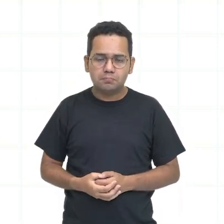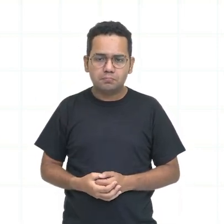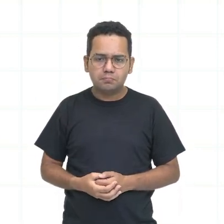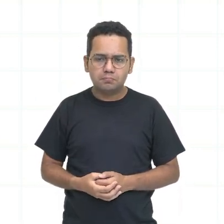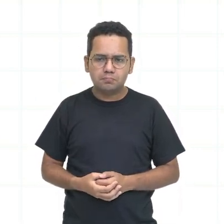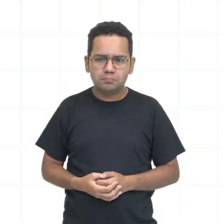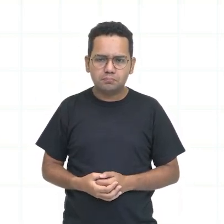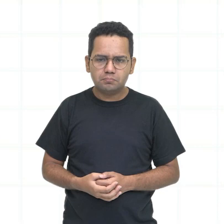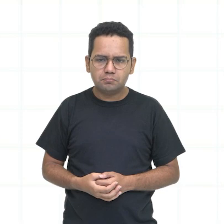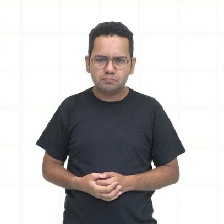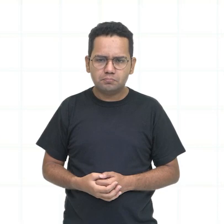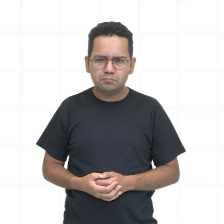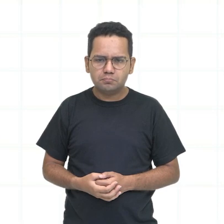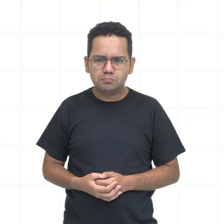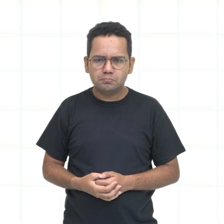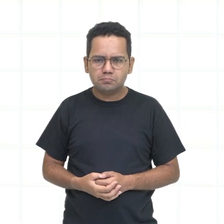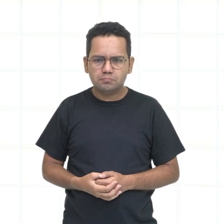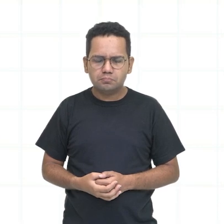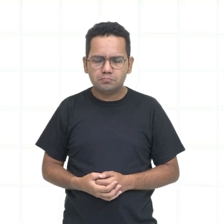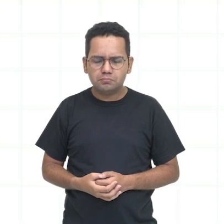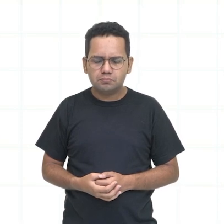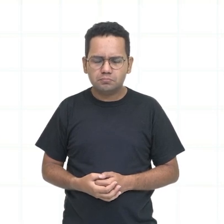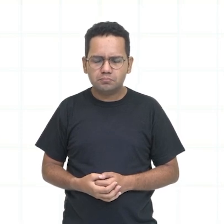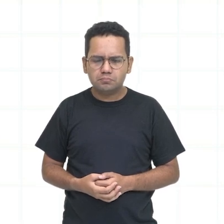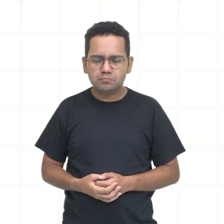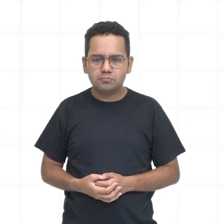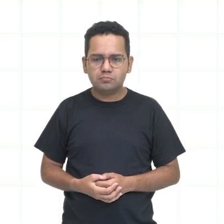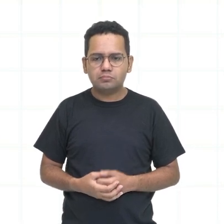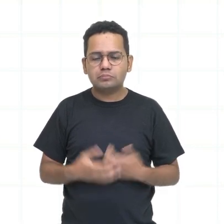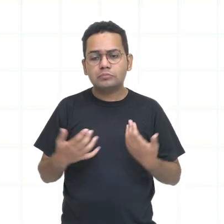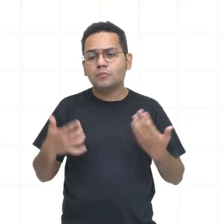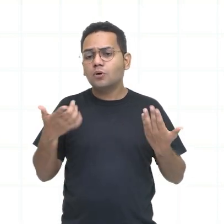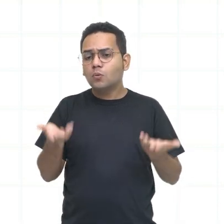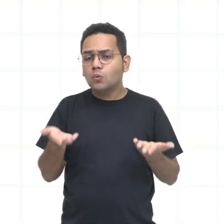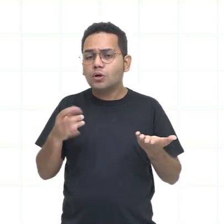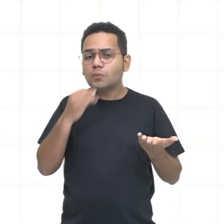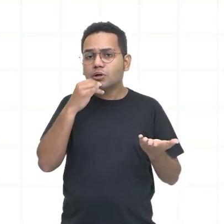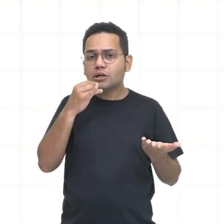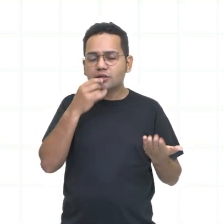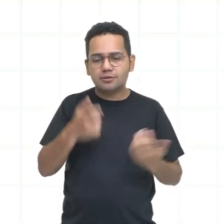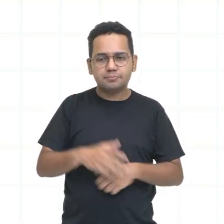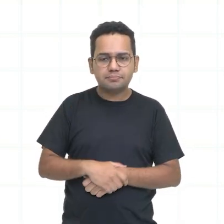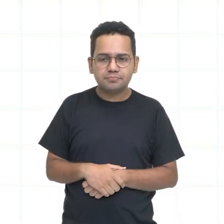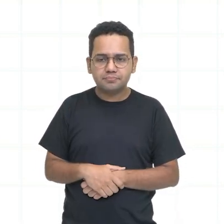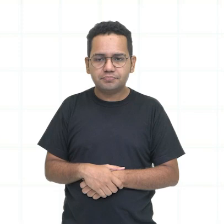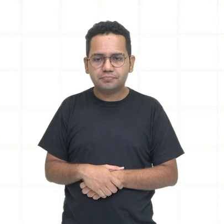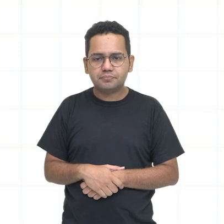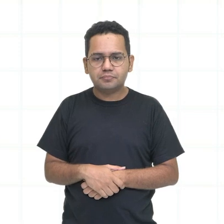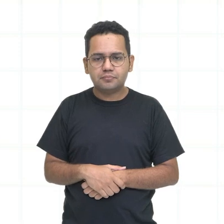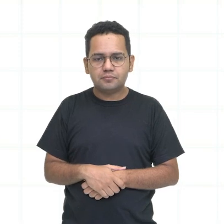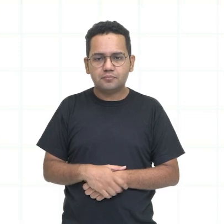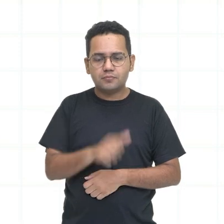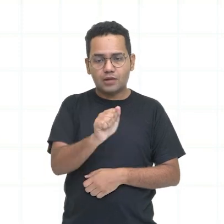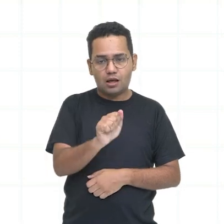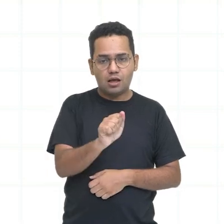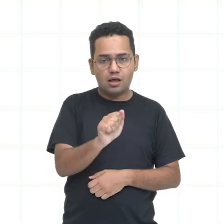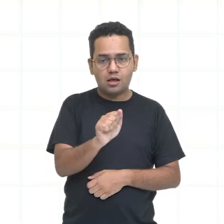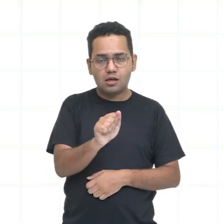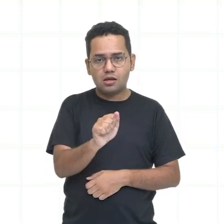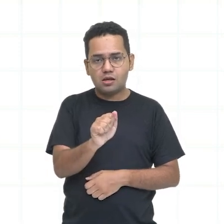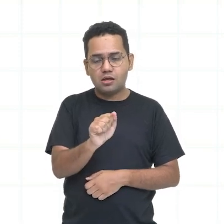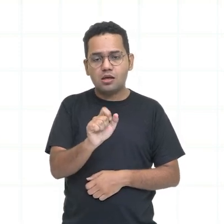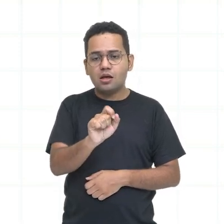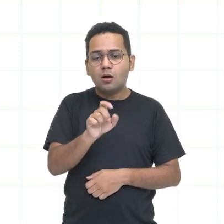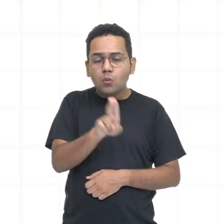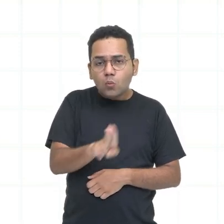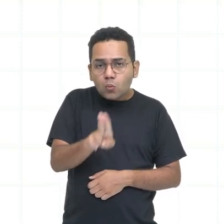individual de si mesmo, né? Então, repare que o artigo indefinido a, or a, ele está